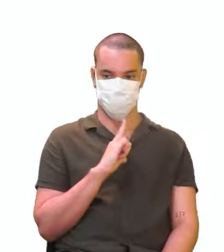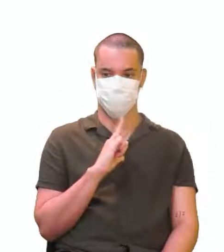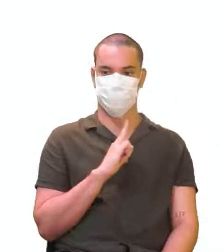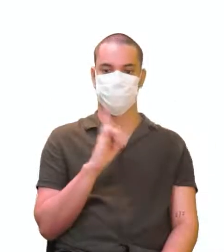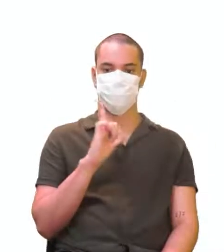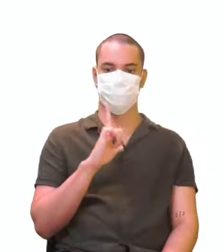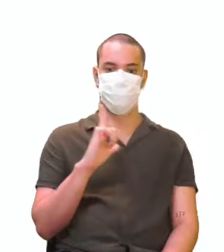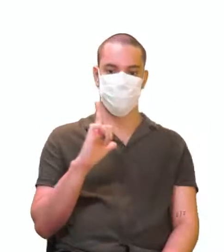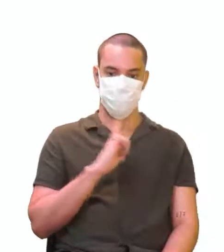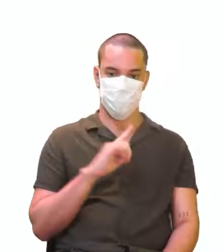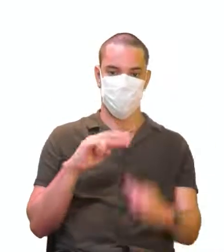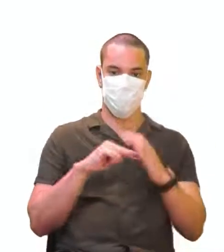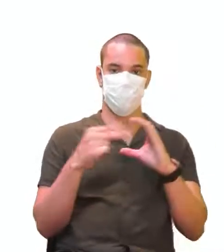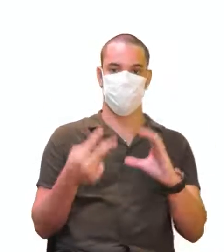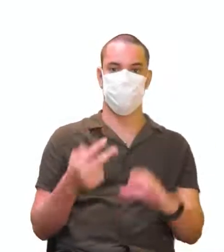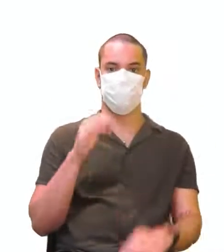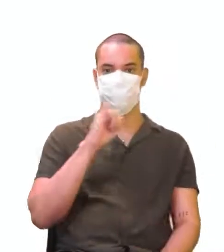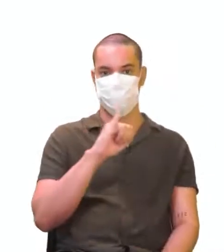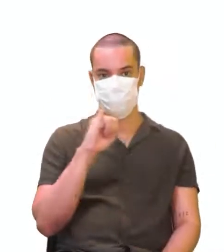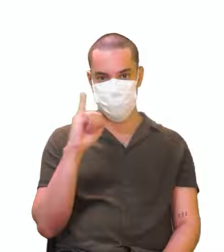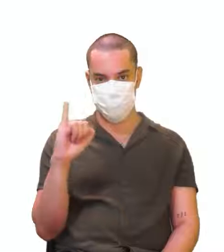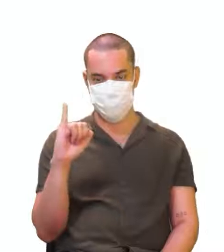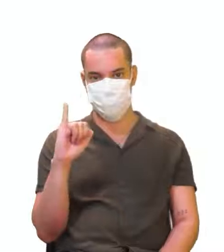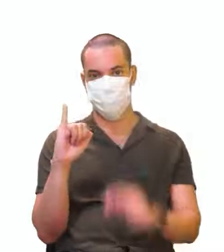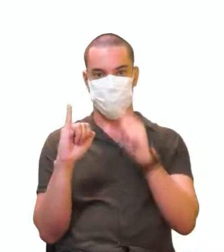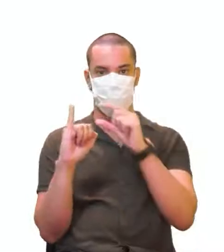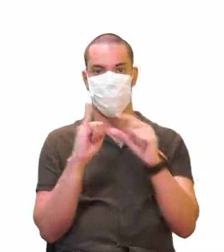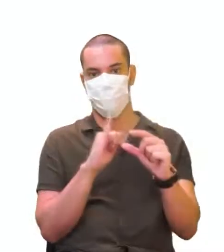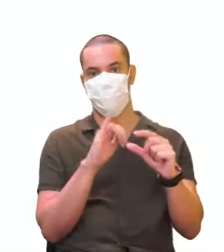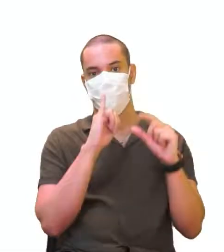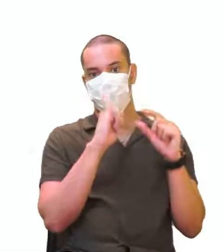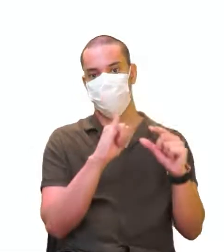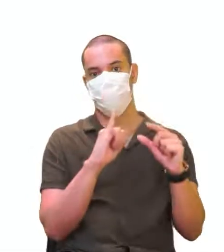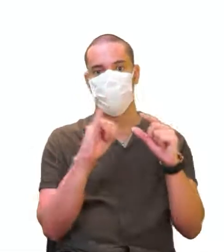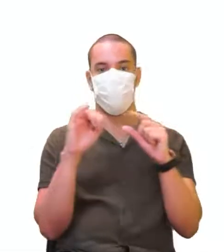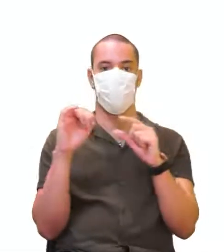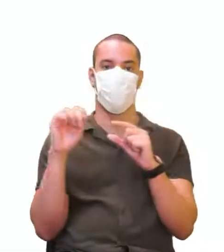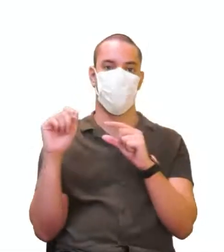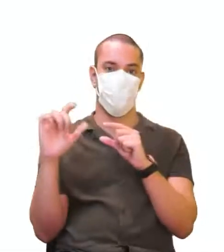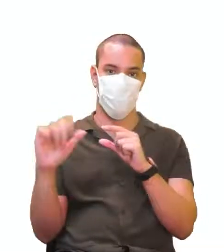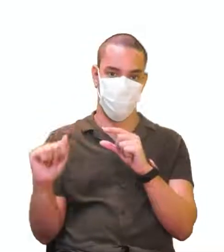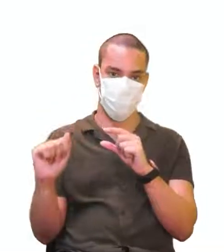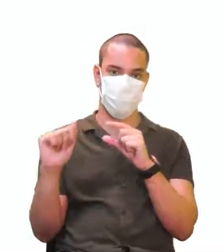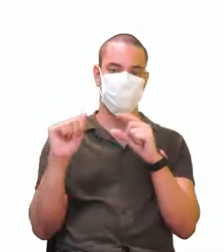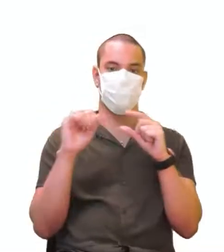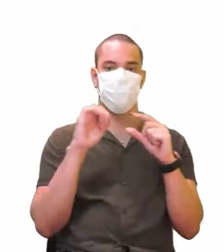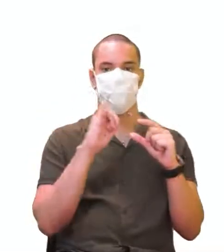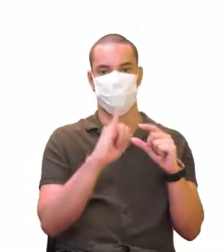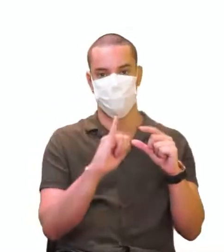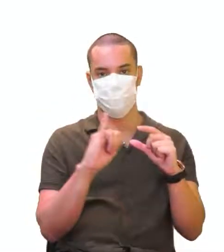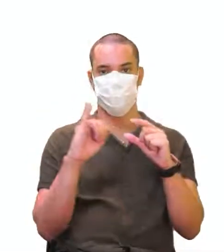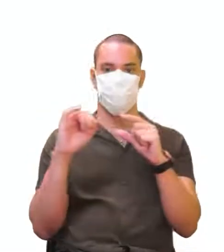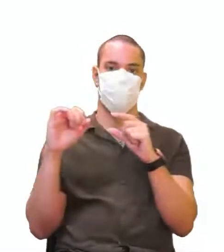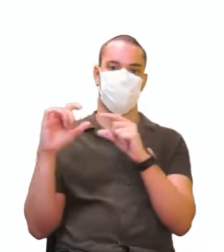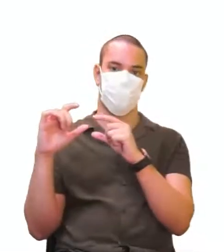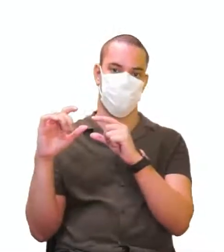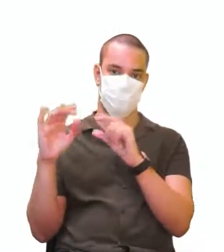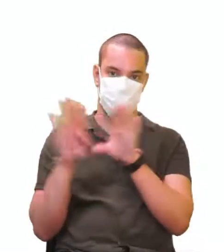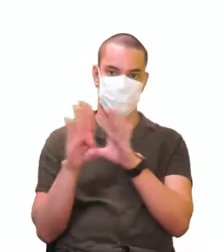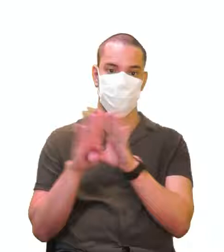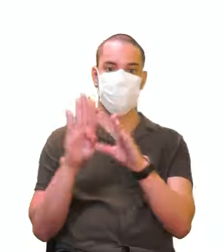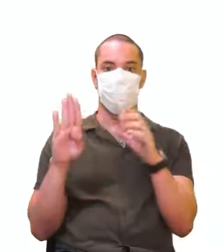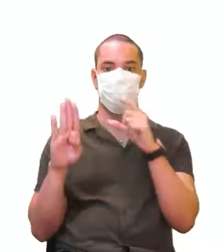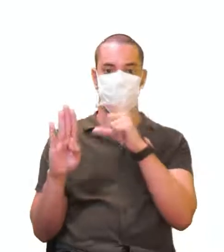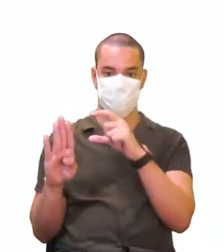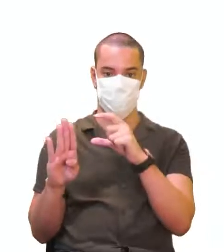Os alelos izinho, izinho, os alelos isão, azão, isão, bezão, que vão formar o grupamento